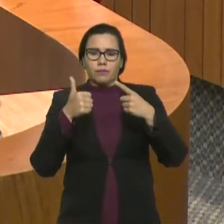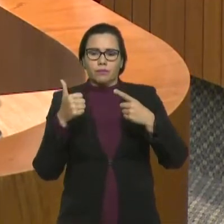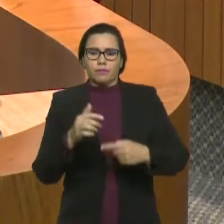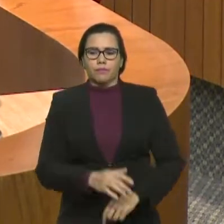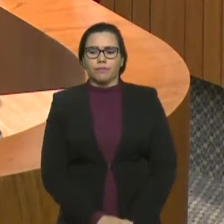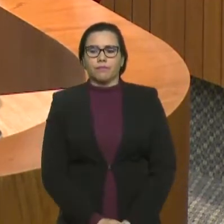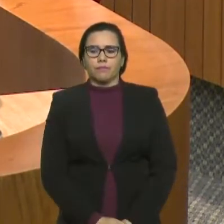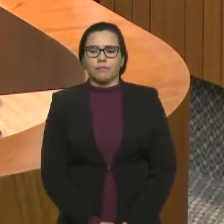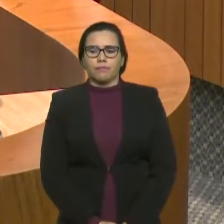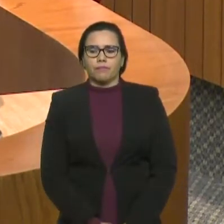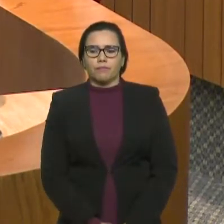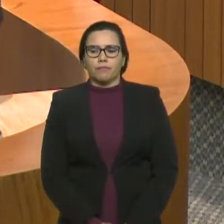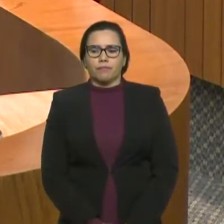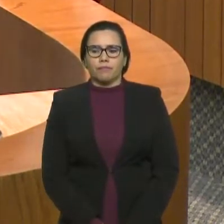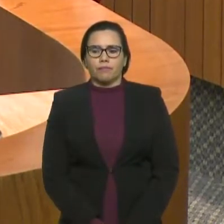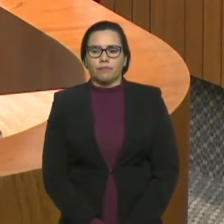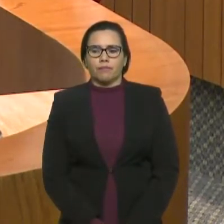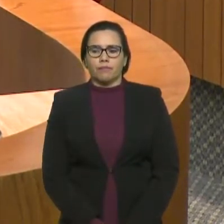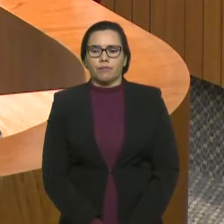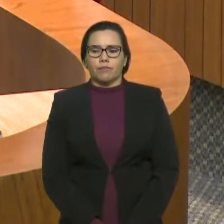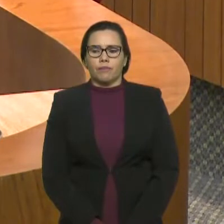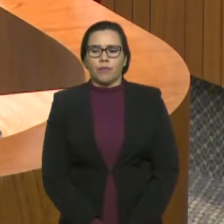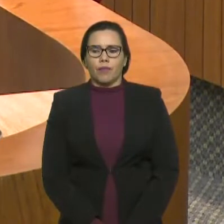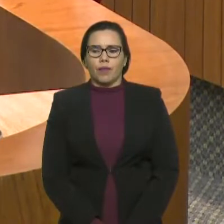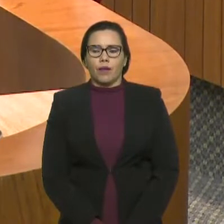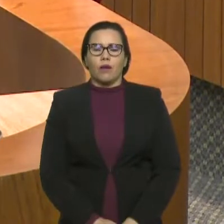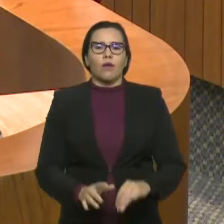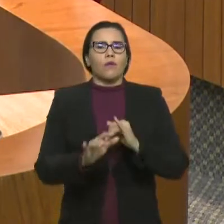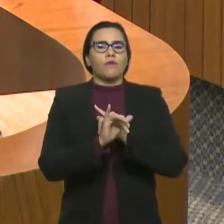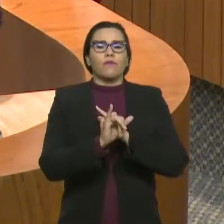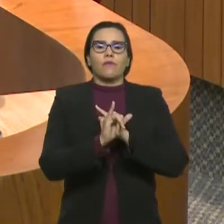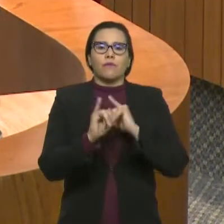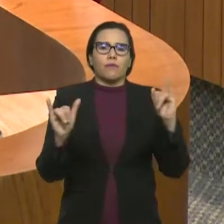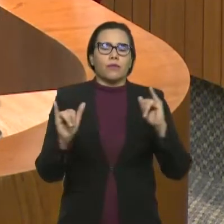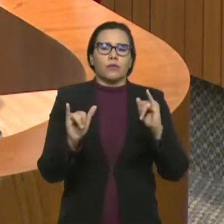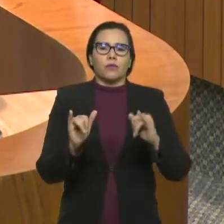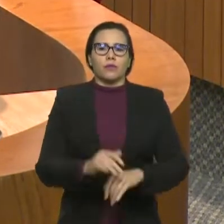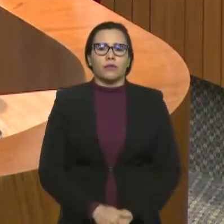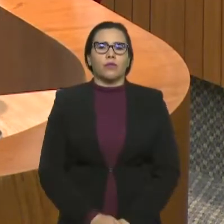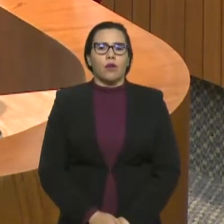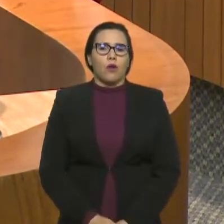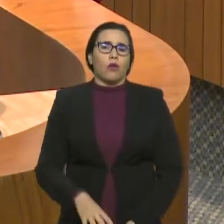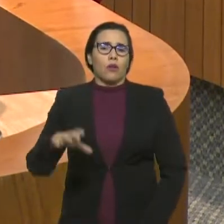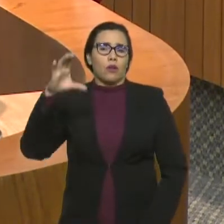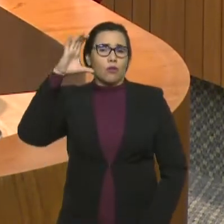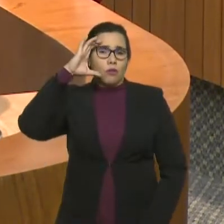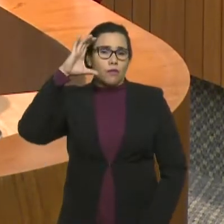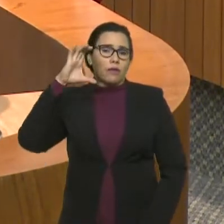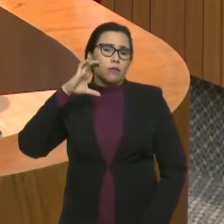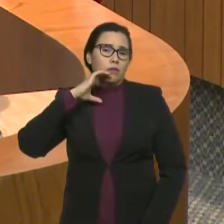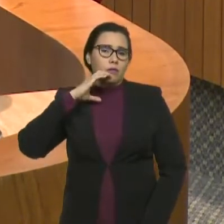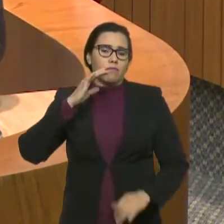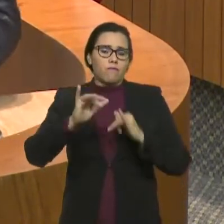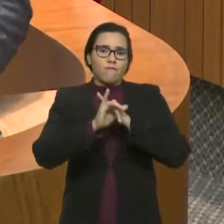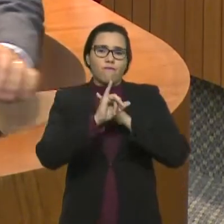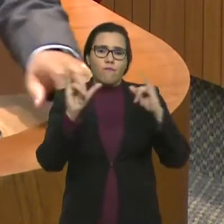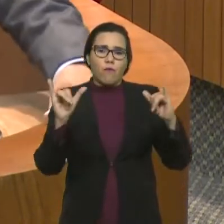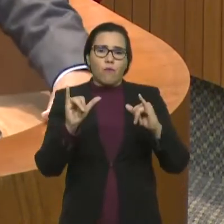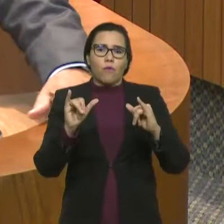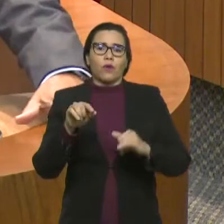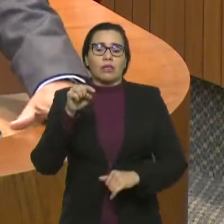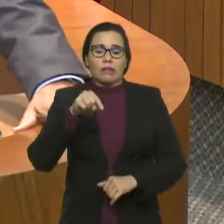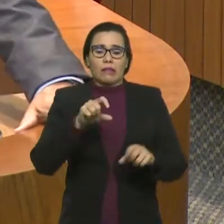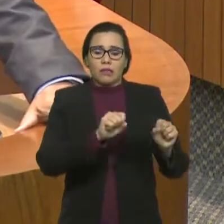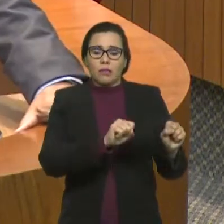um momento, um anúncio importante do governador Carlos Brandão, que esta semana,